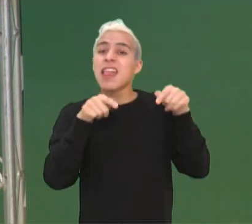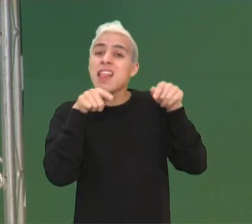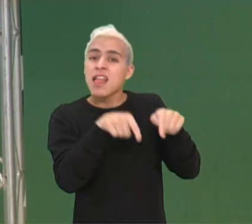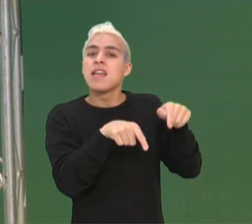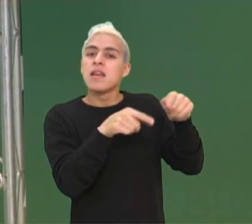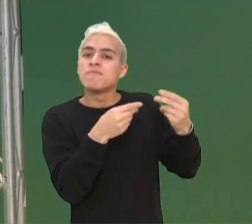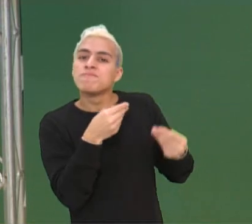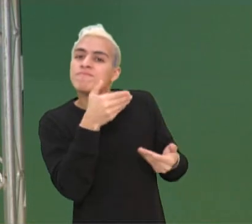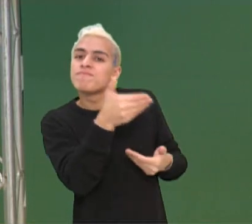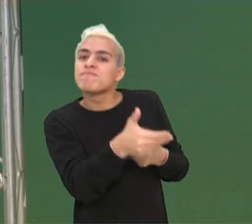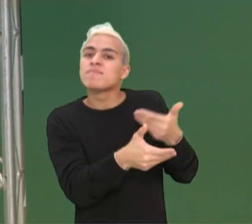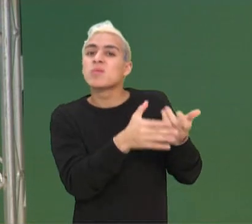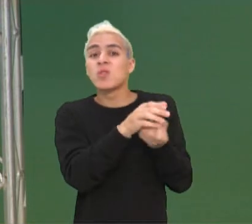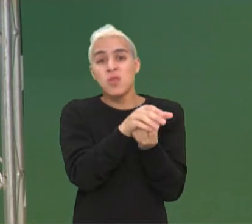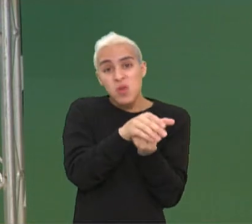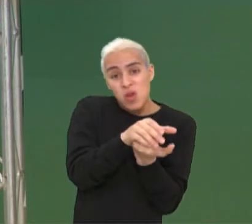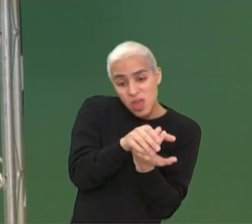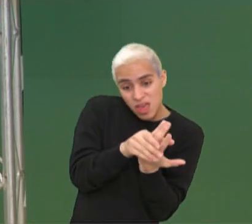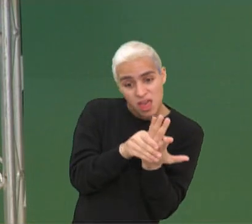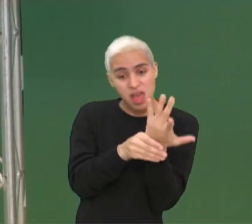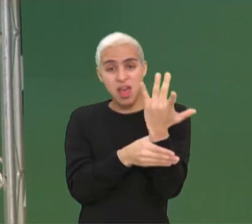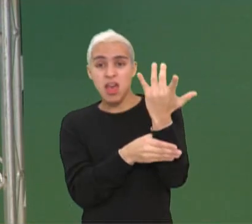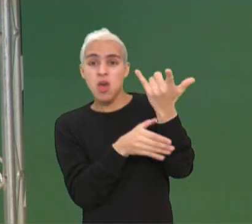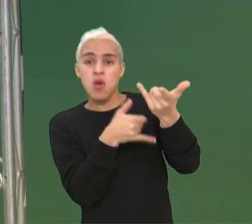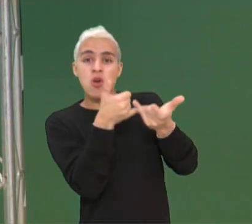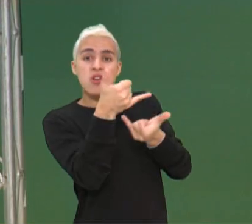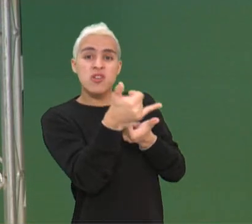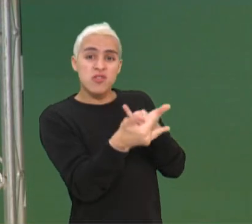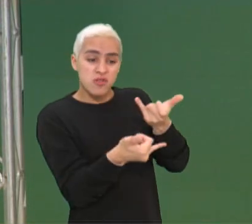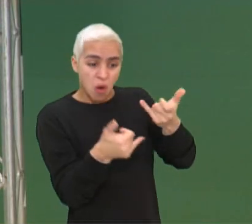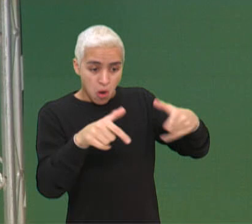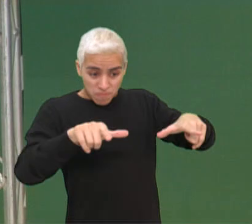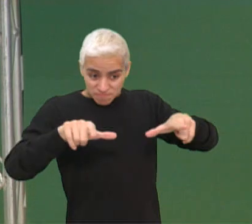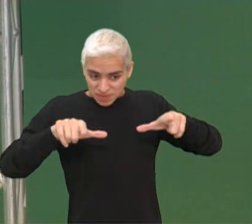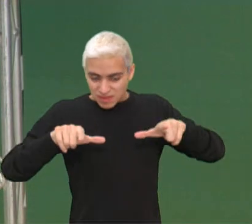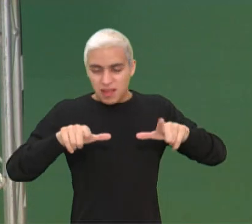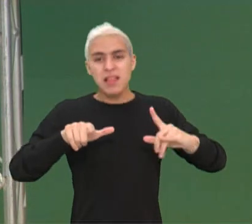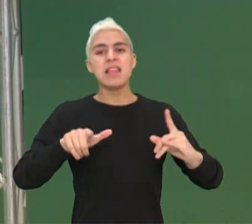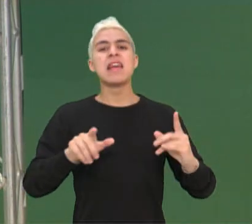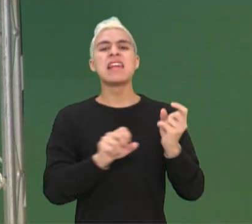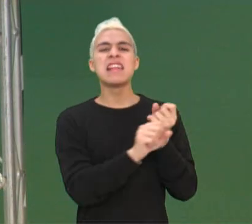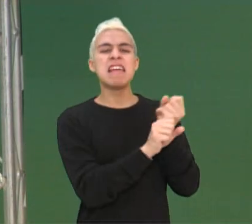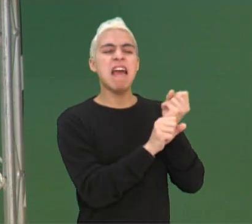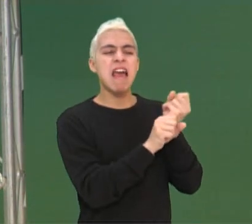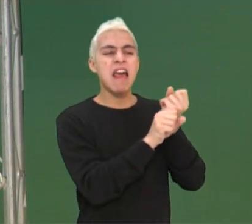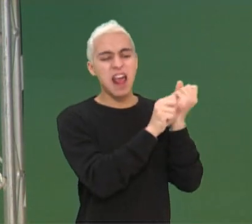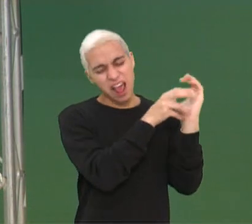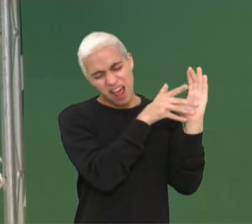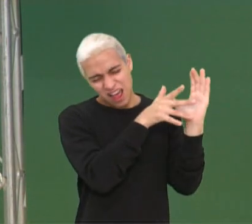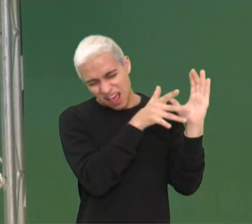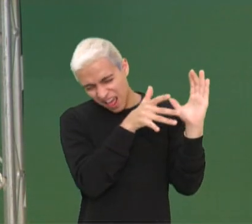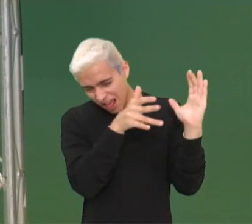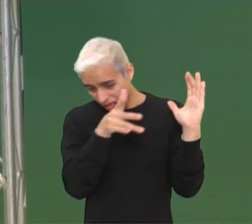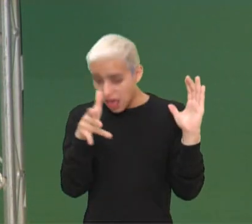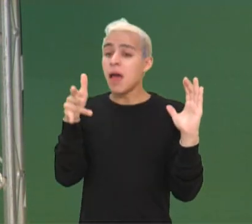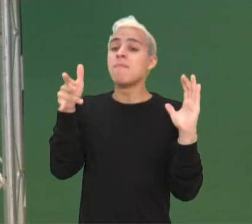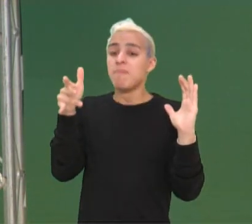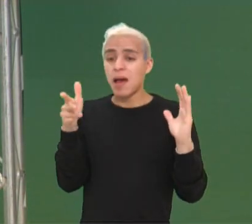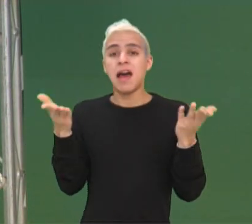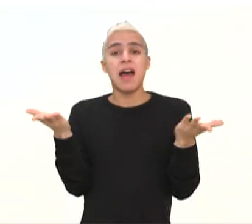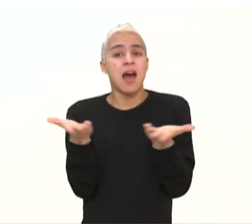de tabuleiro ali, ele foi ganhando força, e é o que hoje. Então, o Sené é um dos mais antigos que a gente tem registro